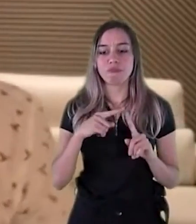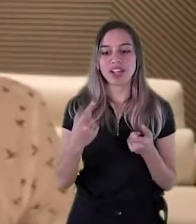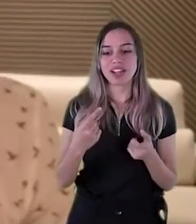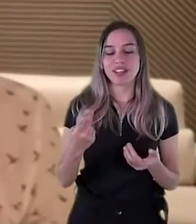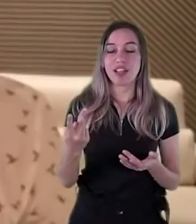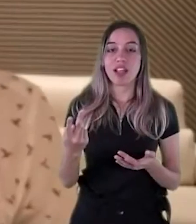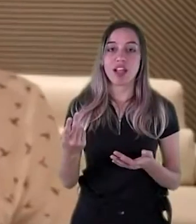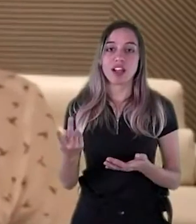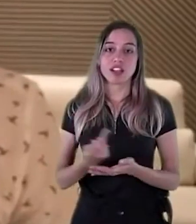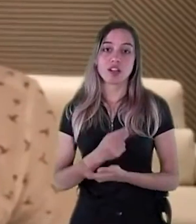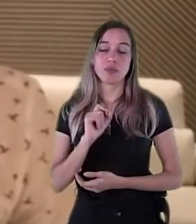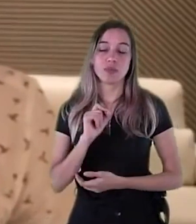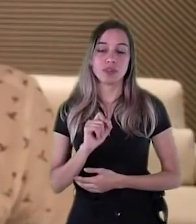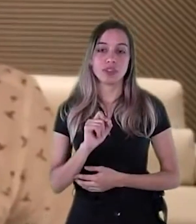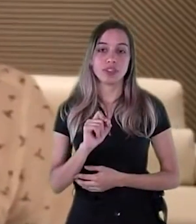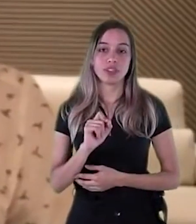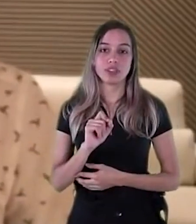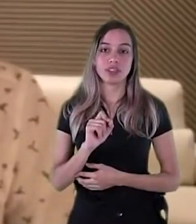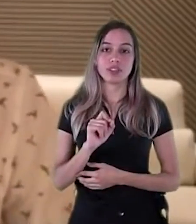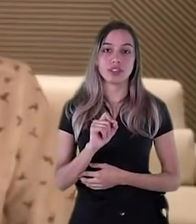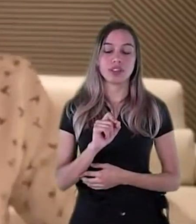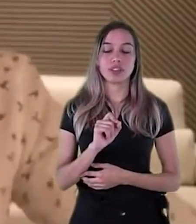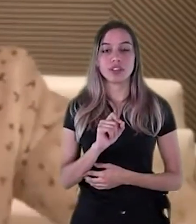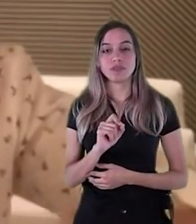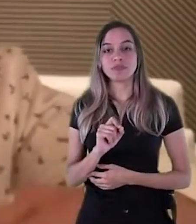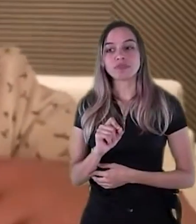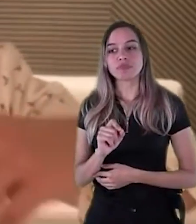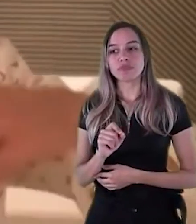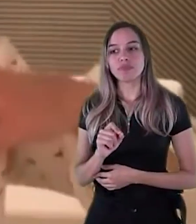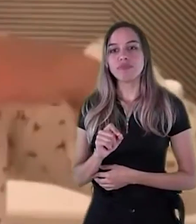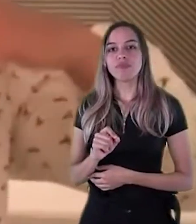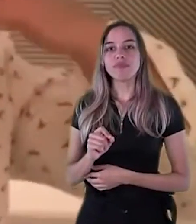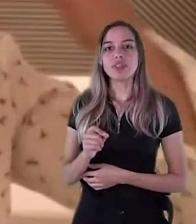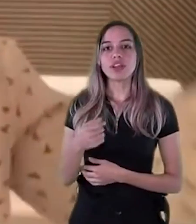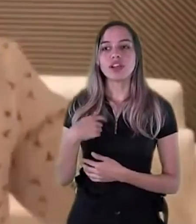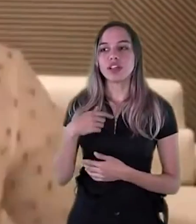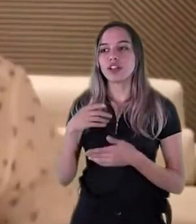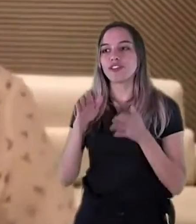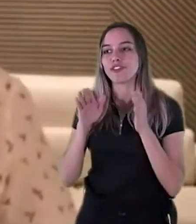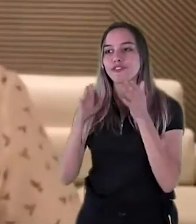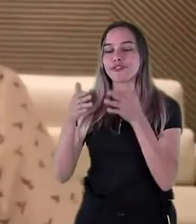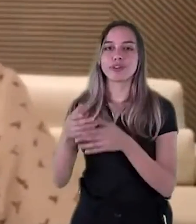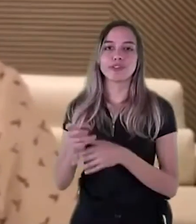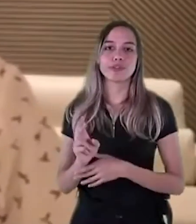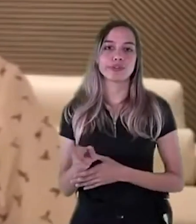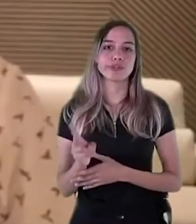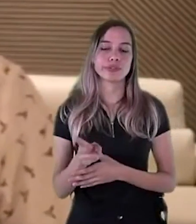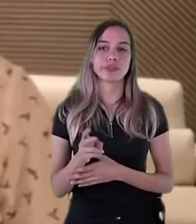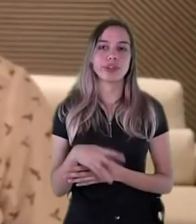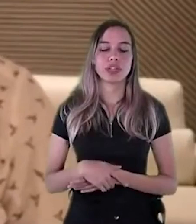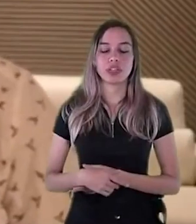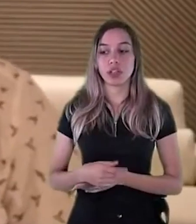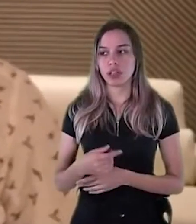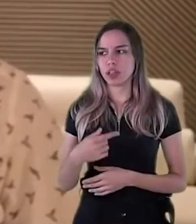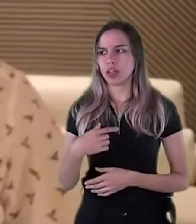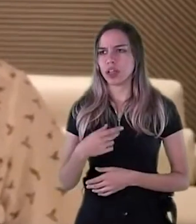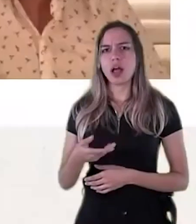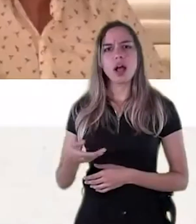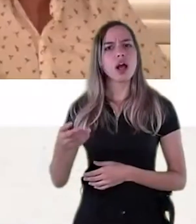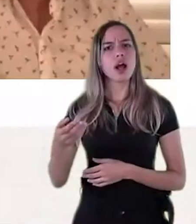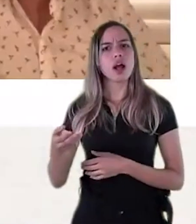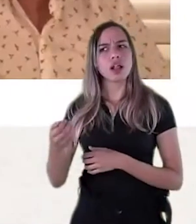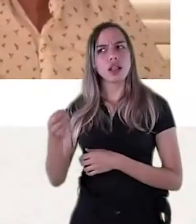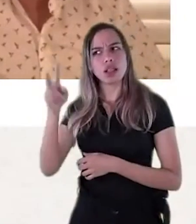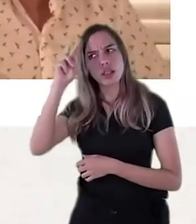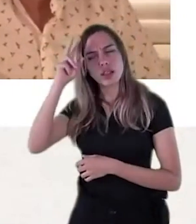papéis? É sobre isso que eu refleti no livro. E aquele meu livro que eu já falei com você na última vez que eu estive no Sempre o Papo, que são